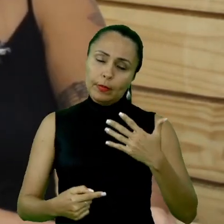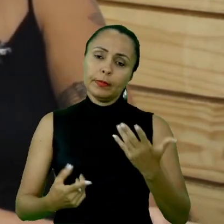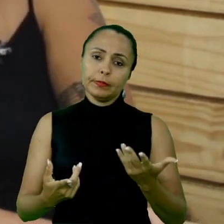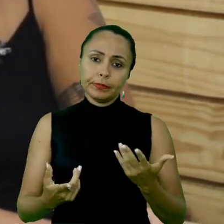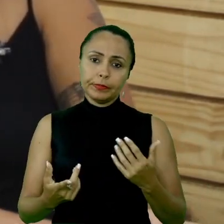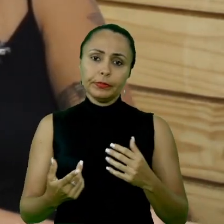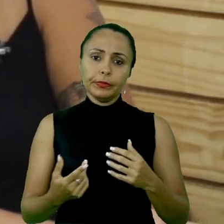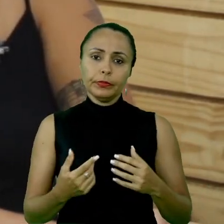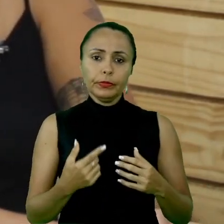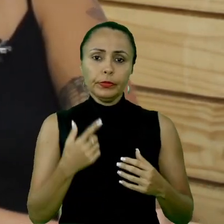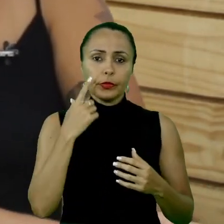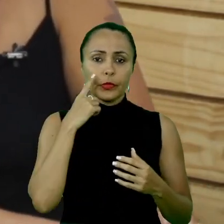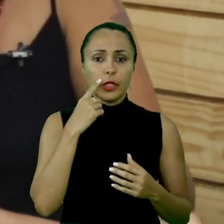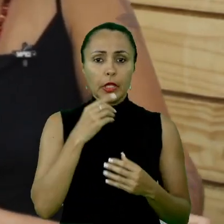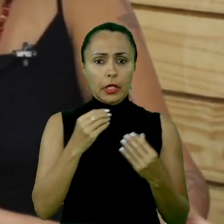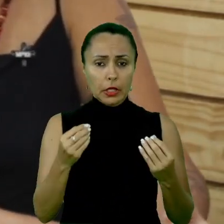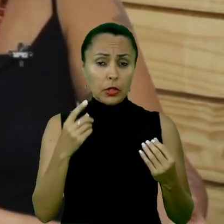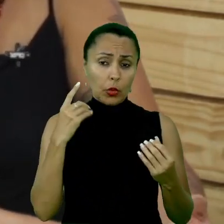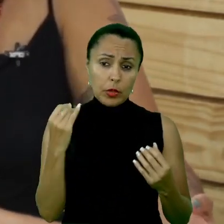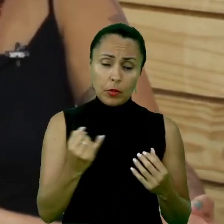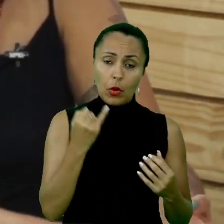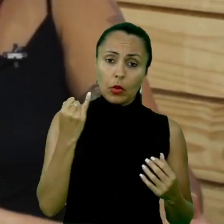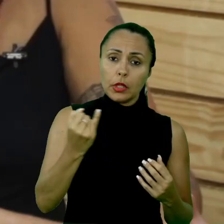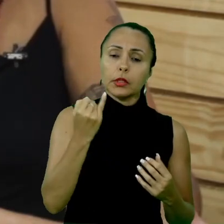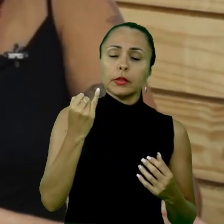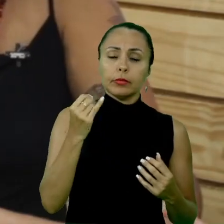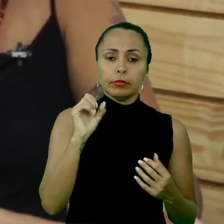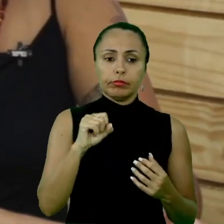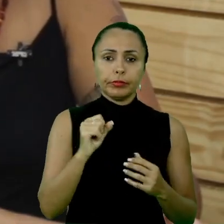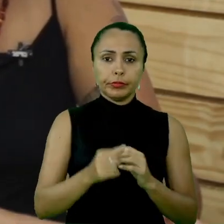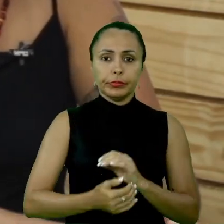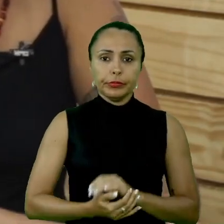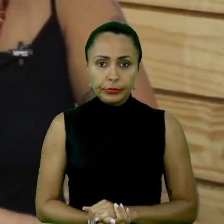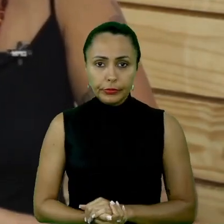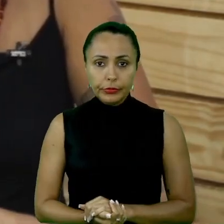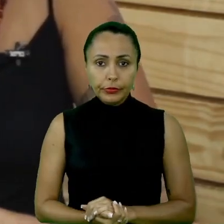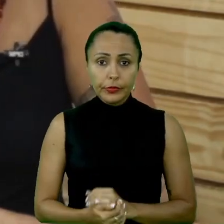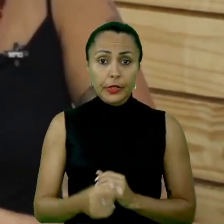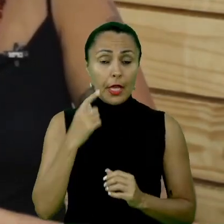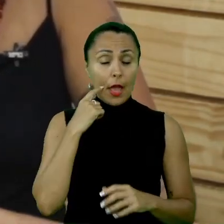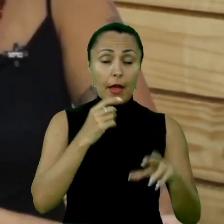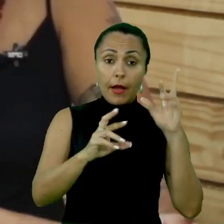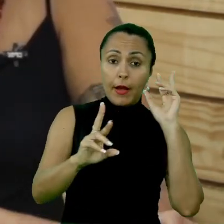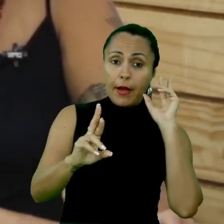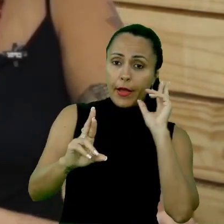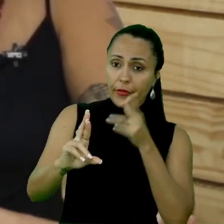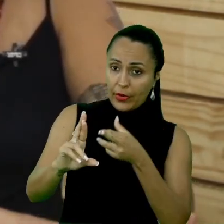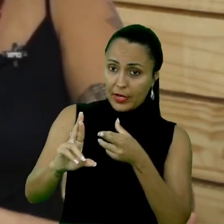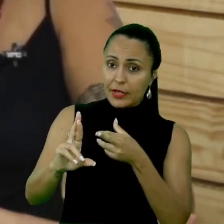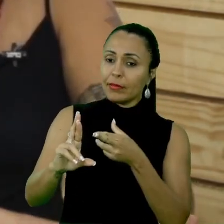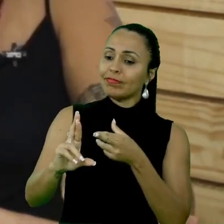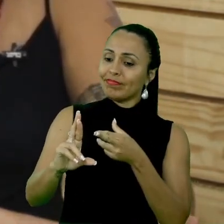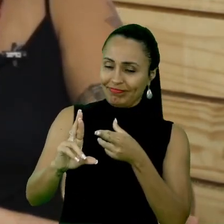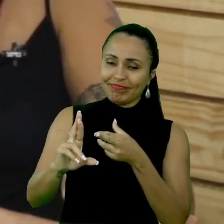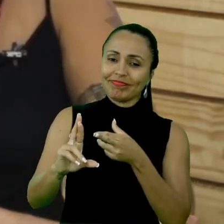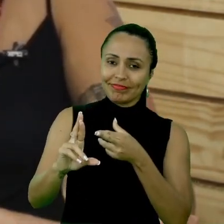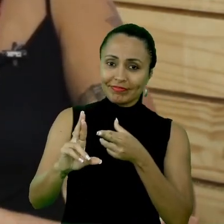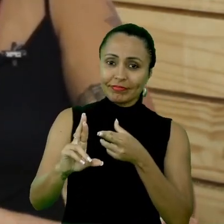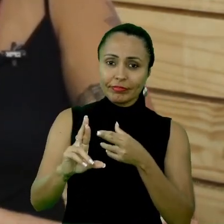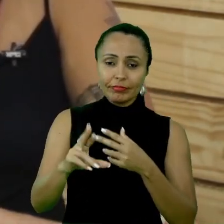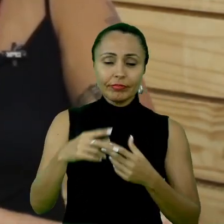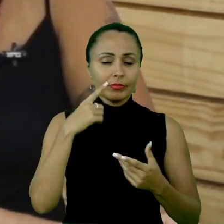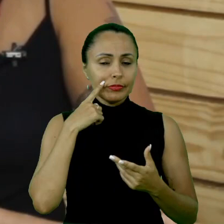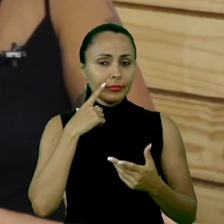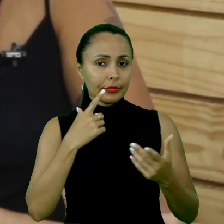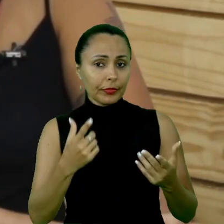que são muito pertinentes à autoralidade, que é a questão da referência. Referência,